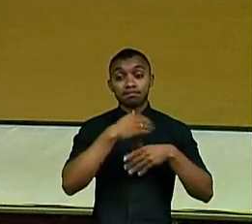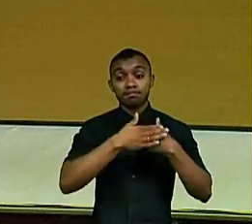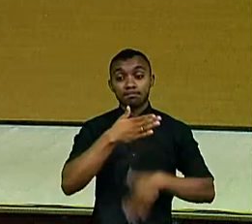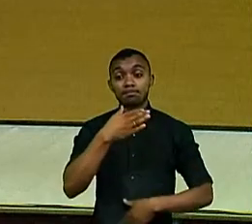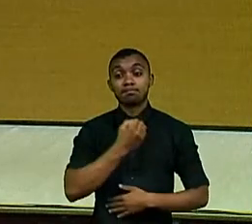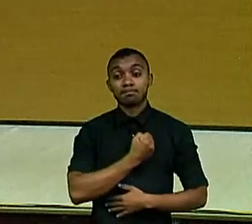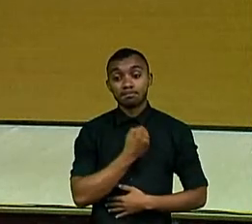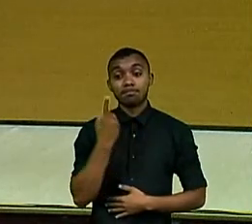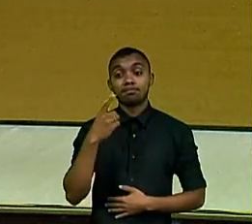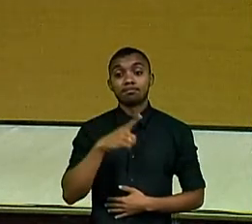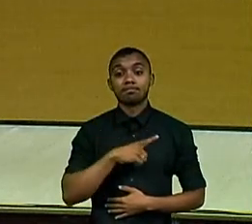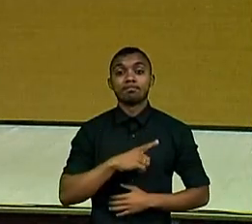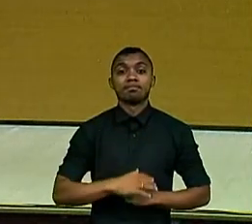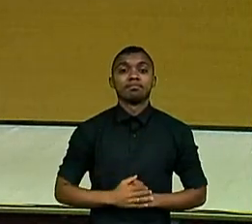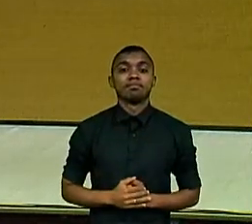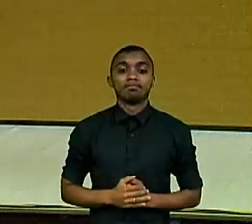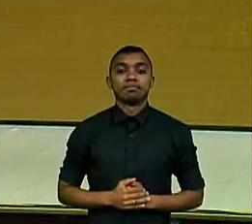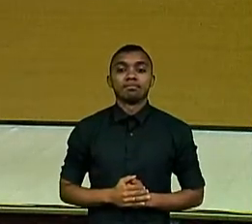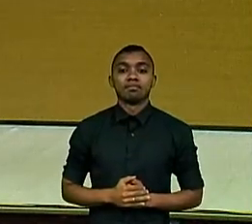pois não